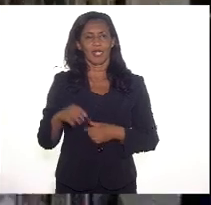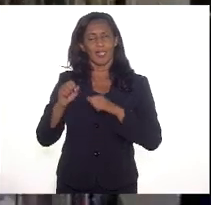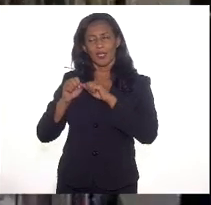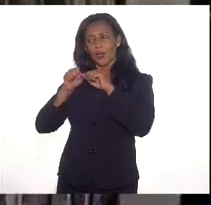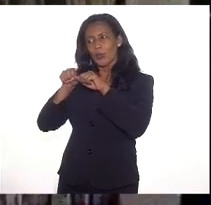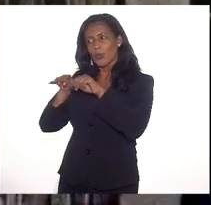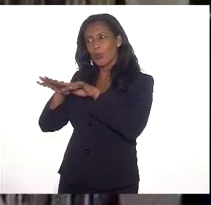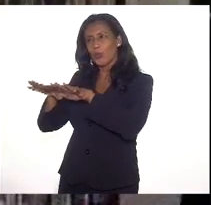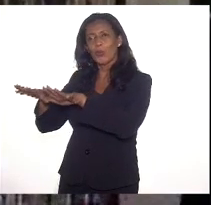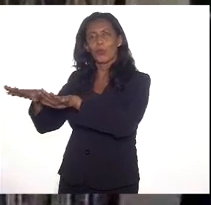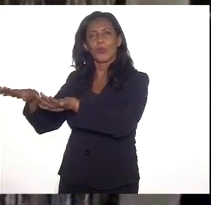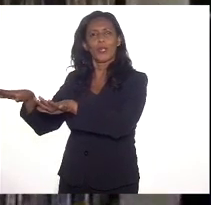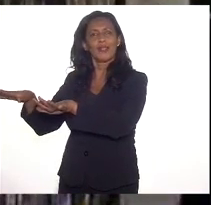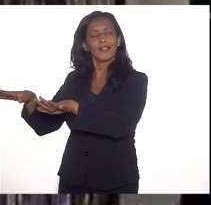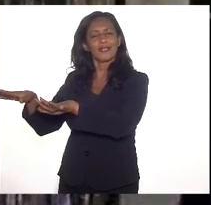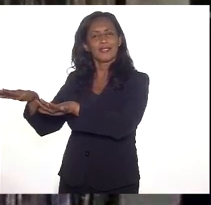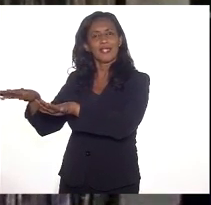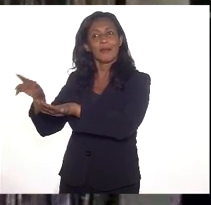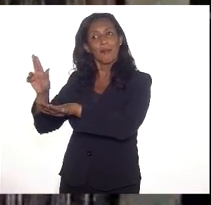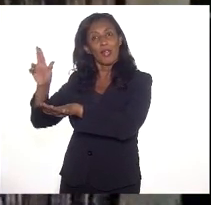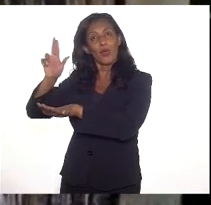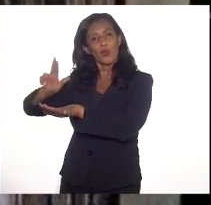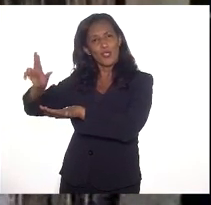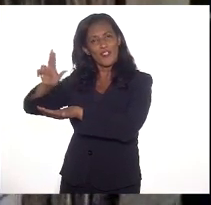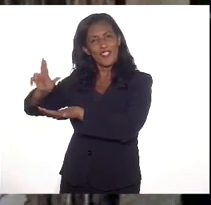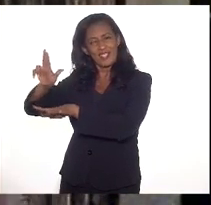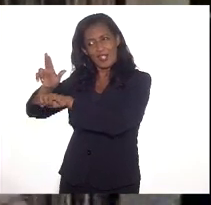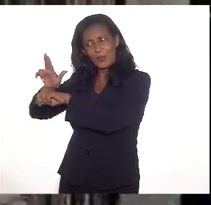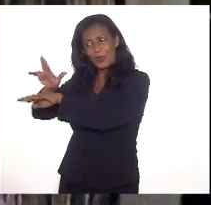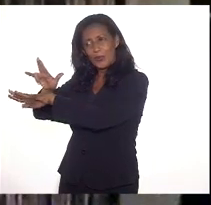distribuído pela Universidade